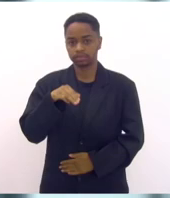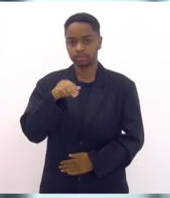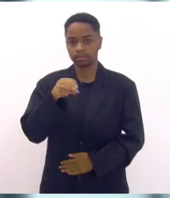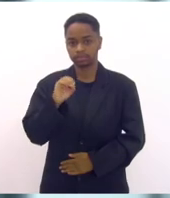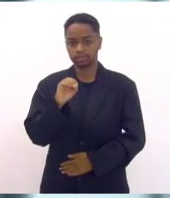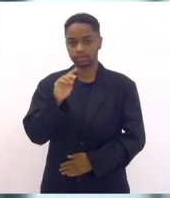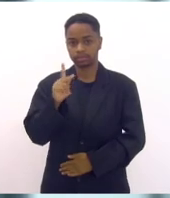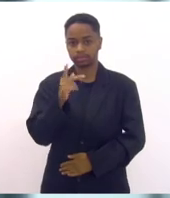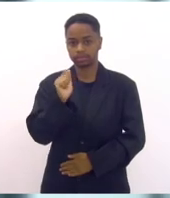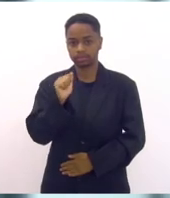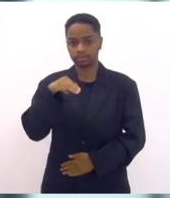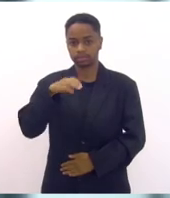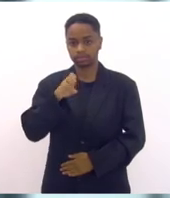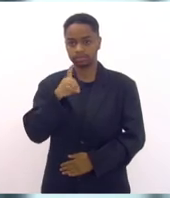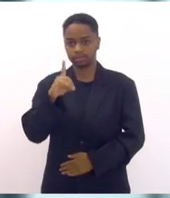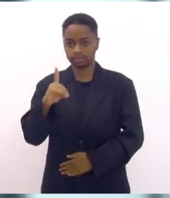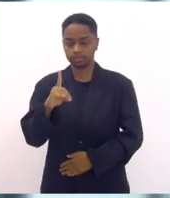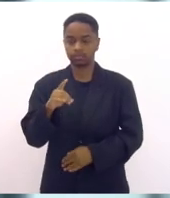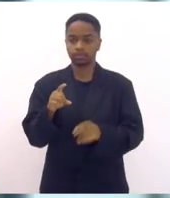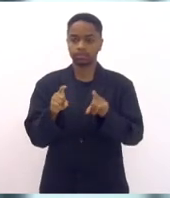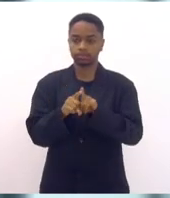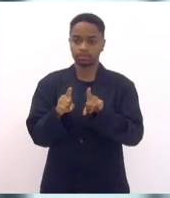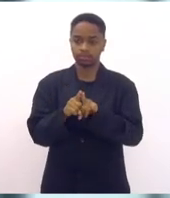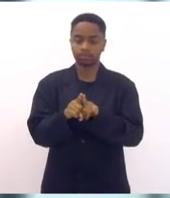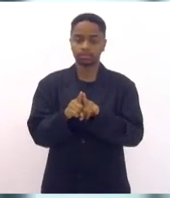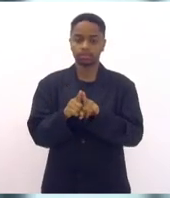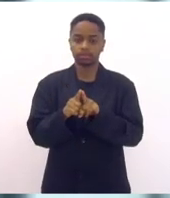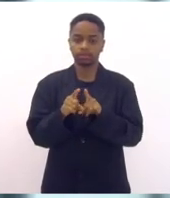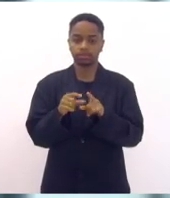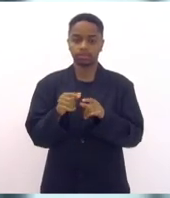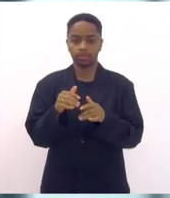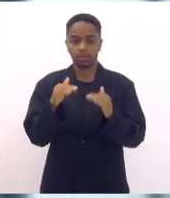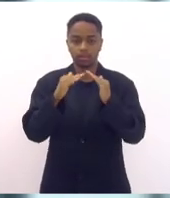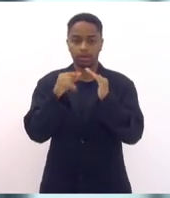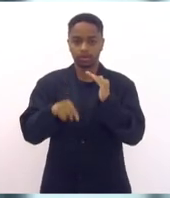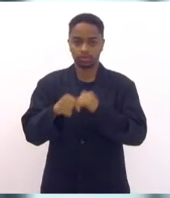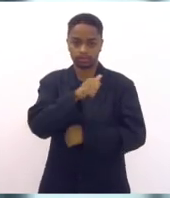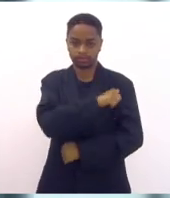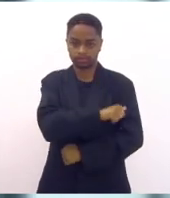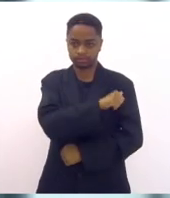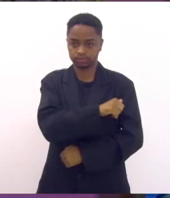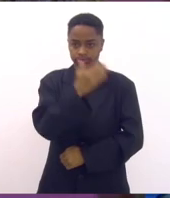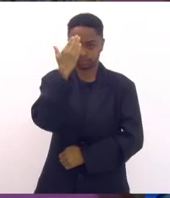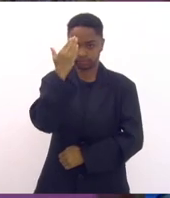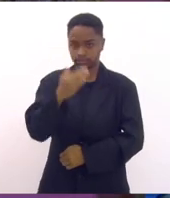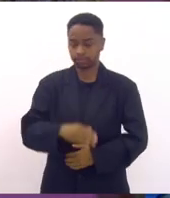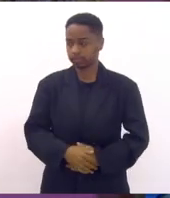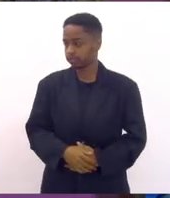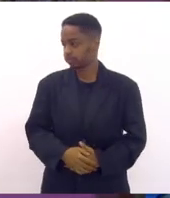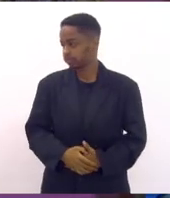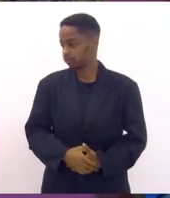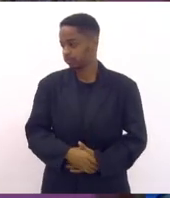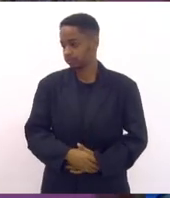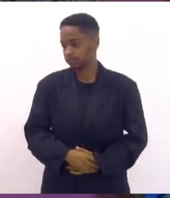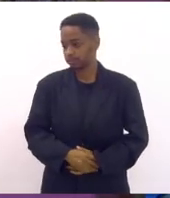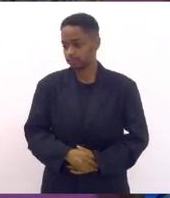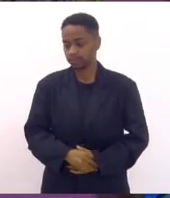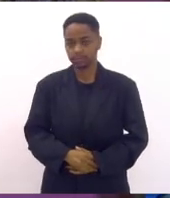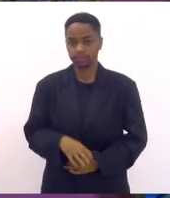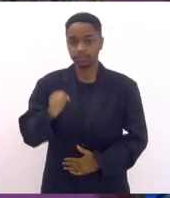luz esqu da luz na Sued do de Janeiro obrigado obrigado quem